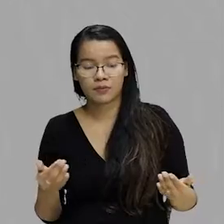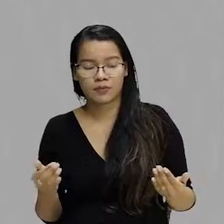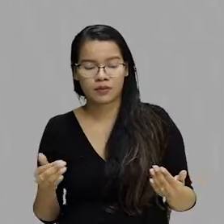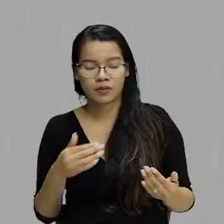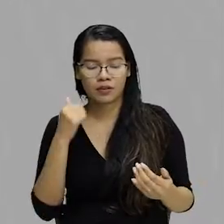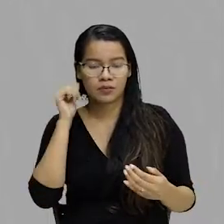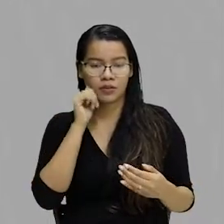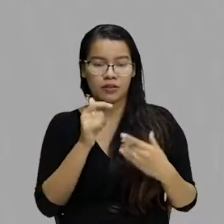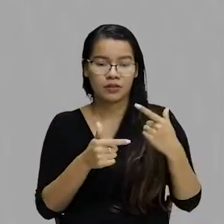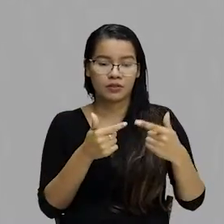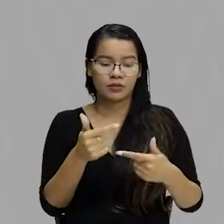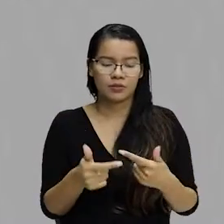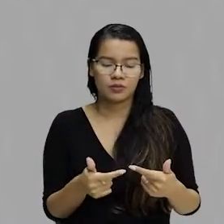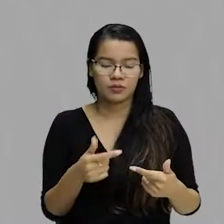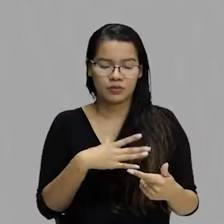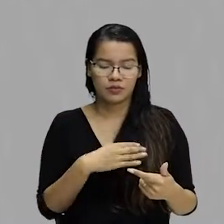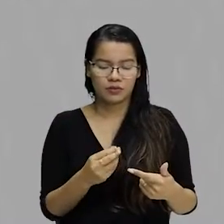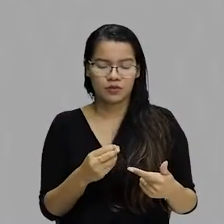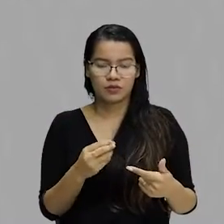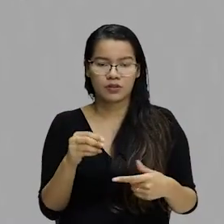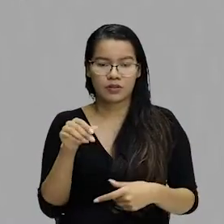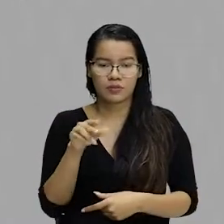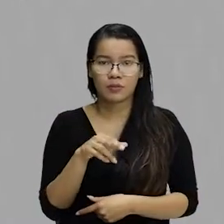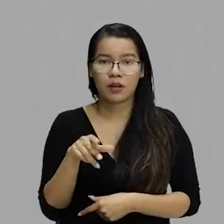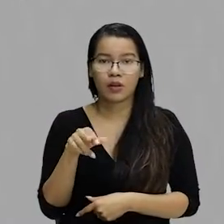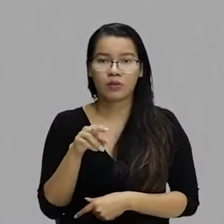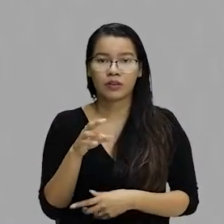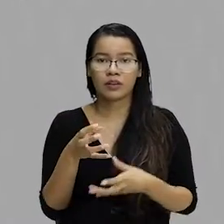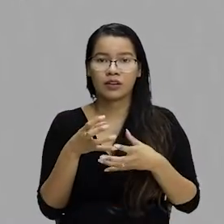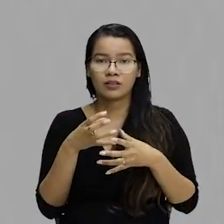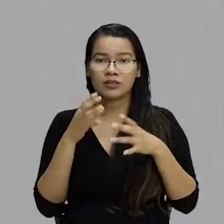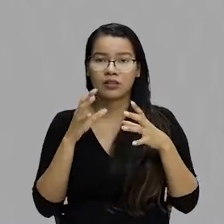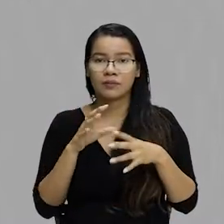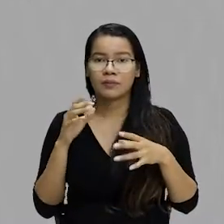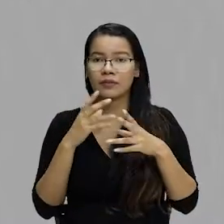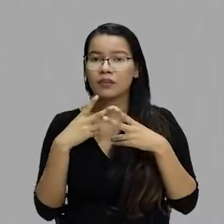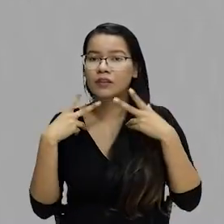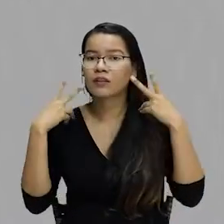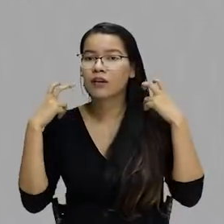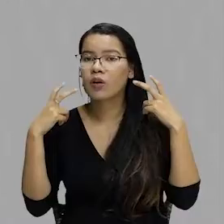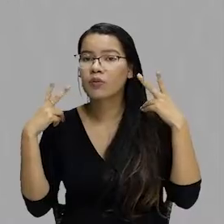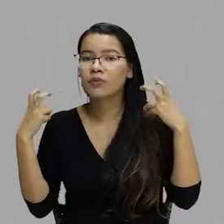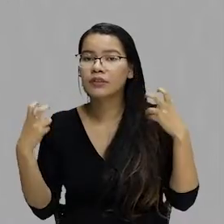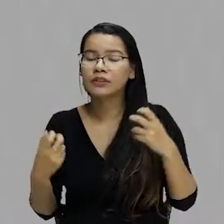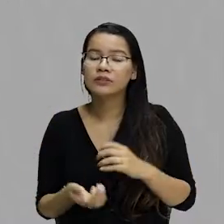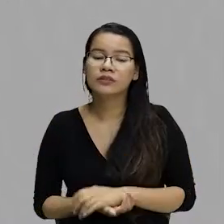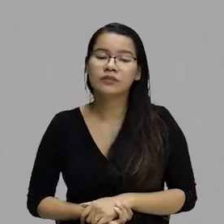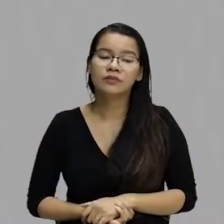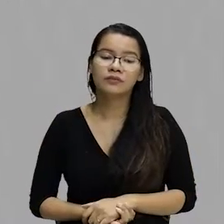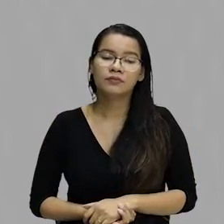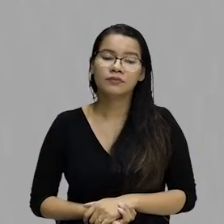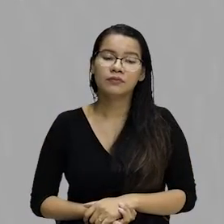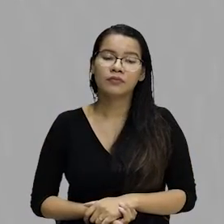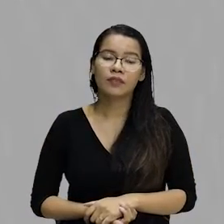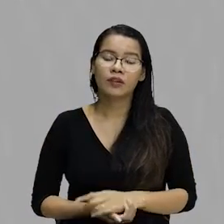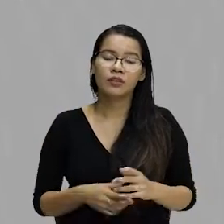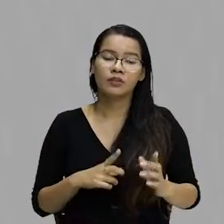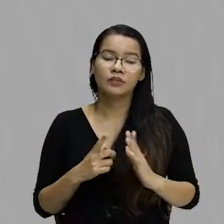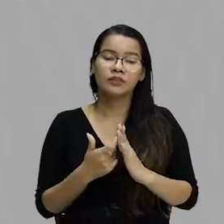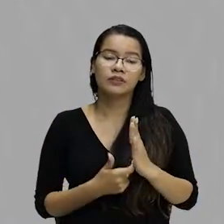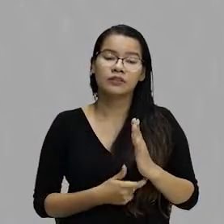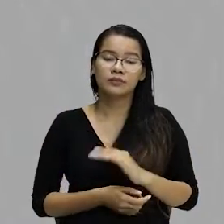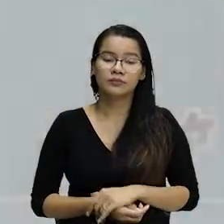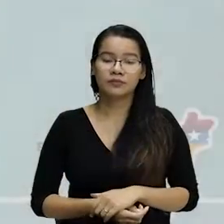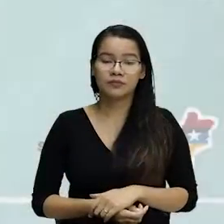lutam pelos seus filhos, pelos seus irmãos, que lutam por serem ouvidas. Gente, é muita coisa para se pensar, né? Tanto que no texto ele